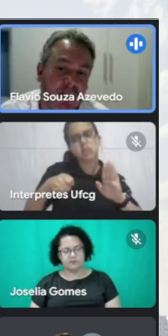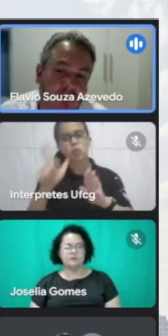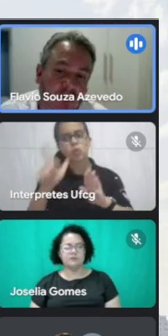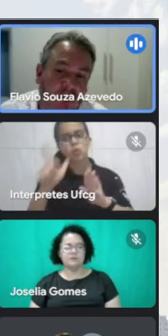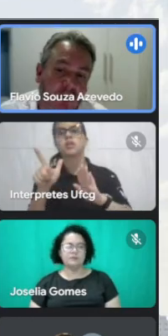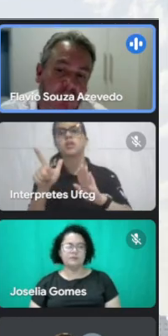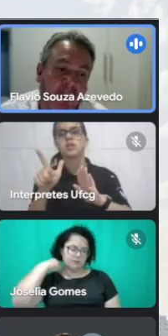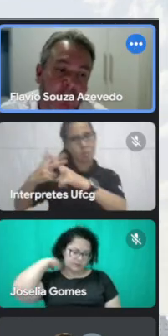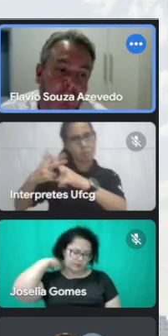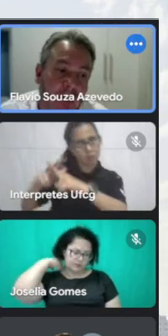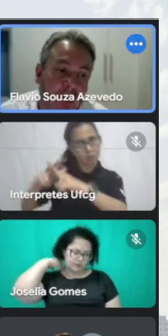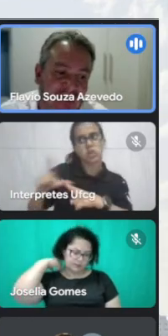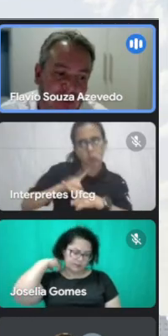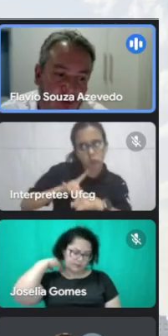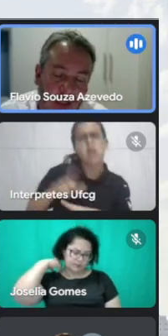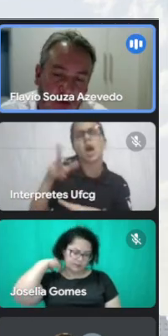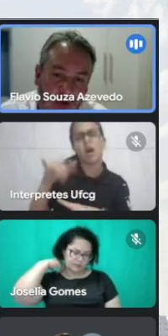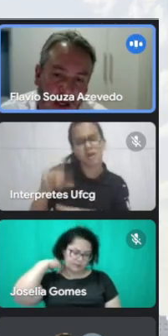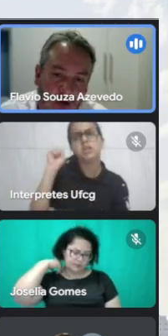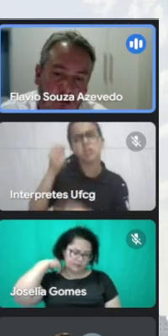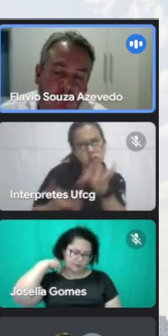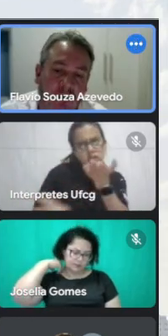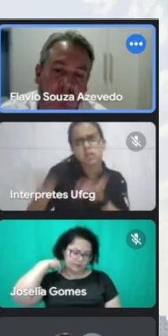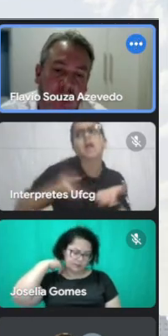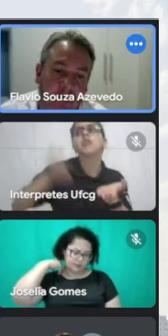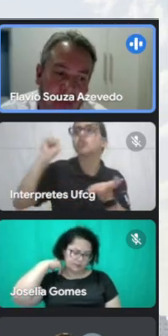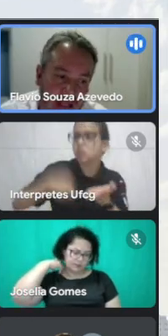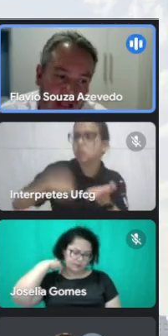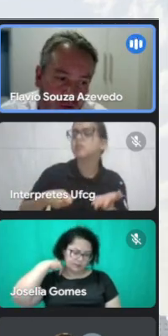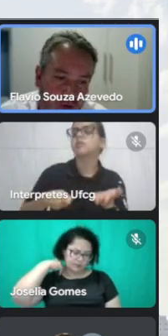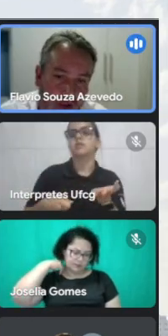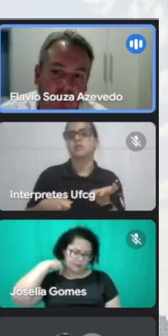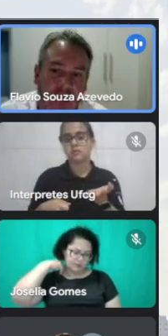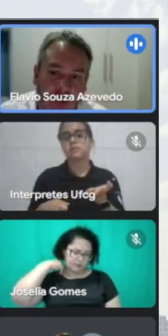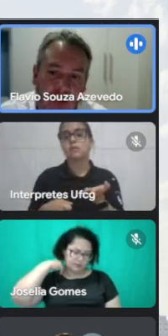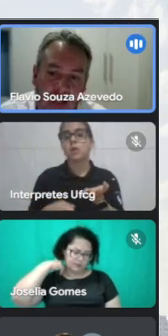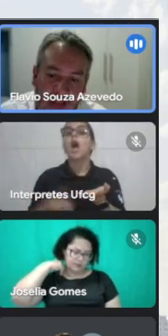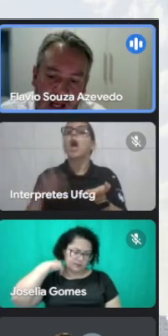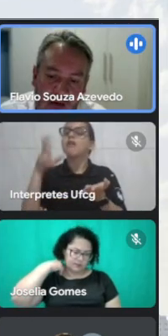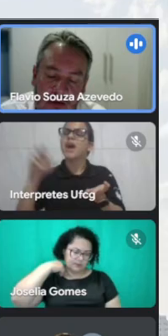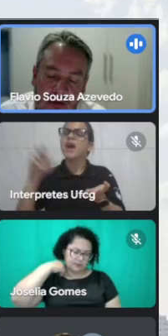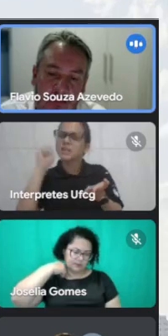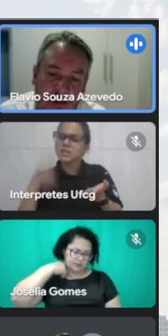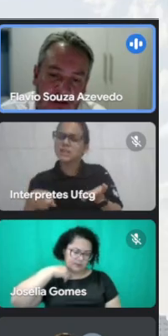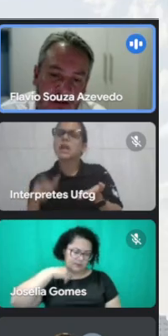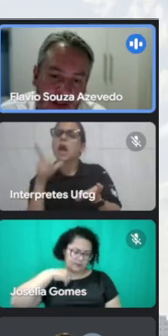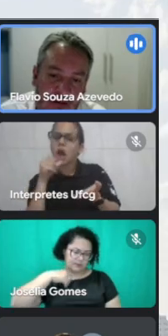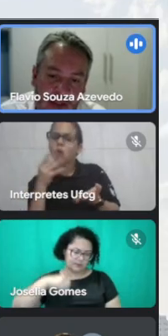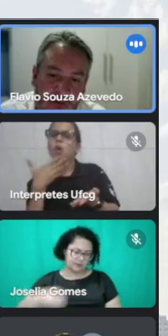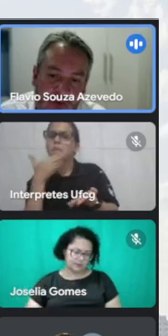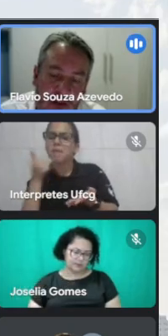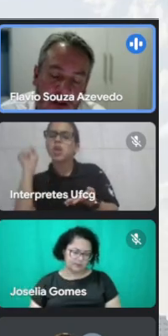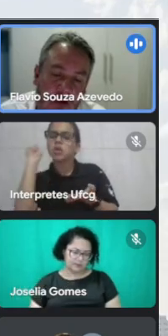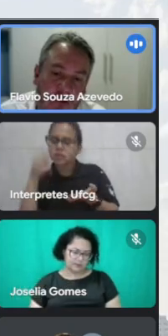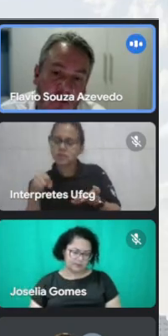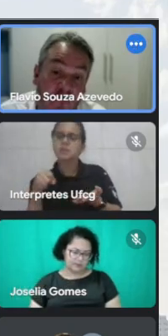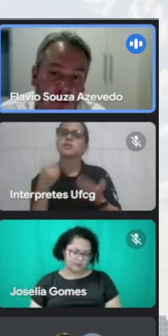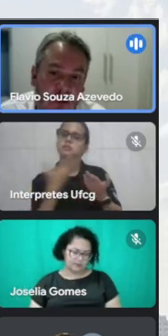de manutenção. Mas é contratual a melhora da qualidade da água. Então, é preciso, né, eles têm